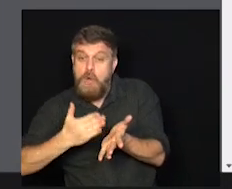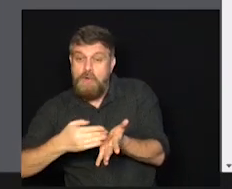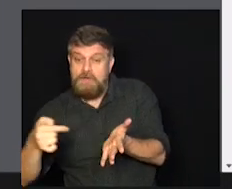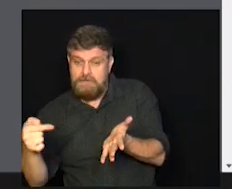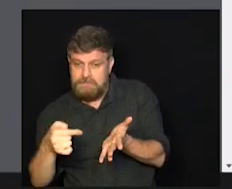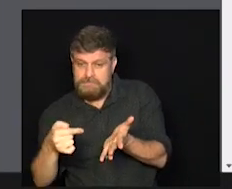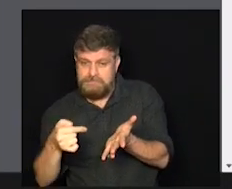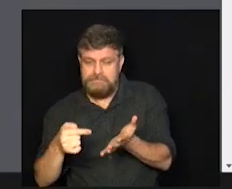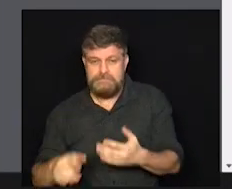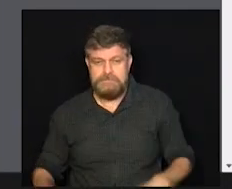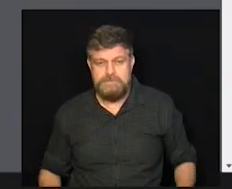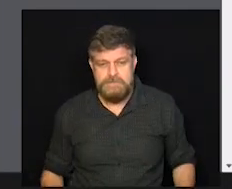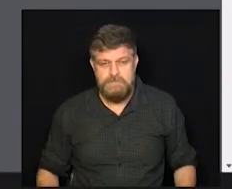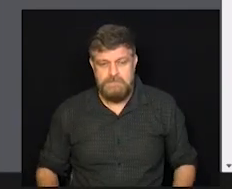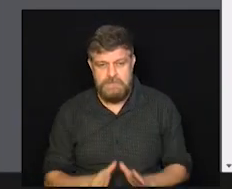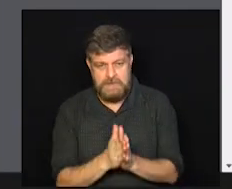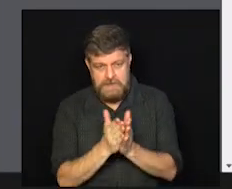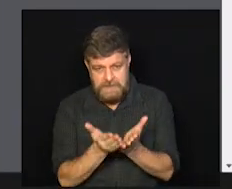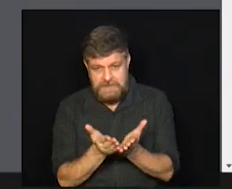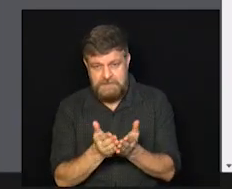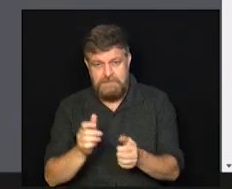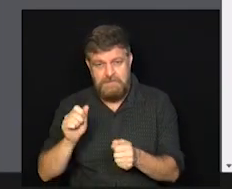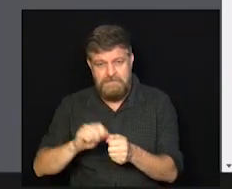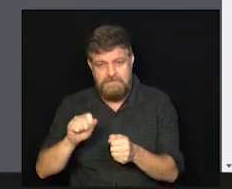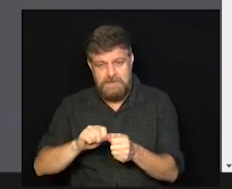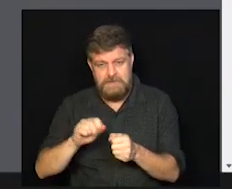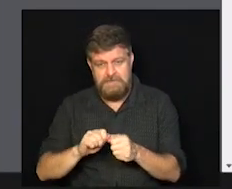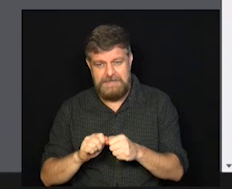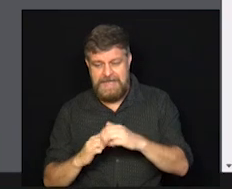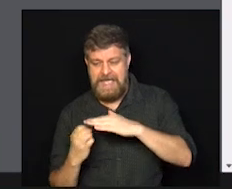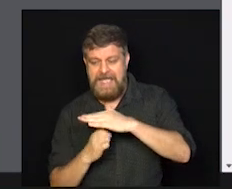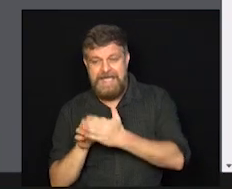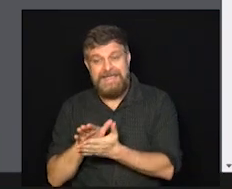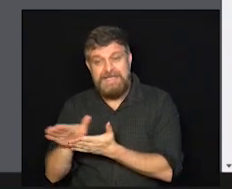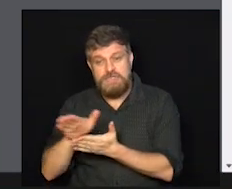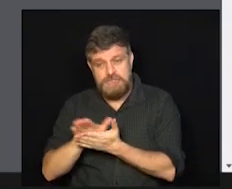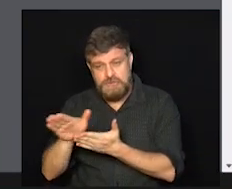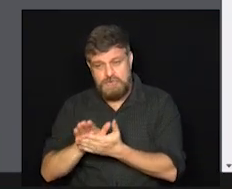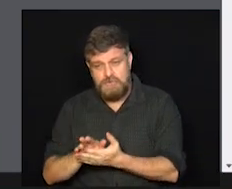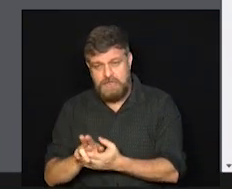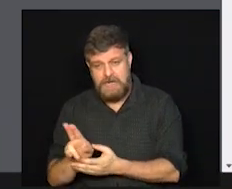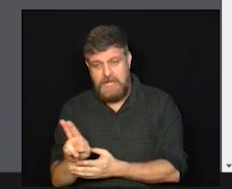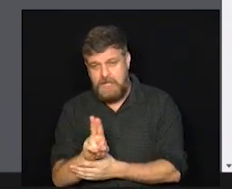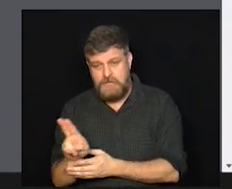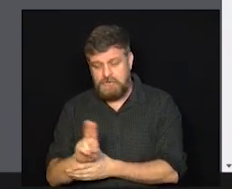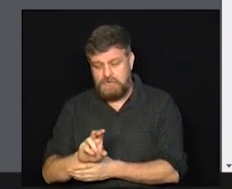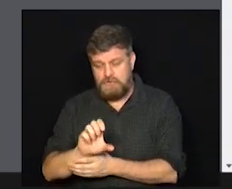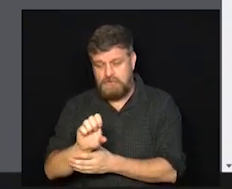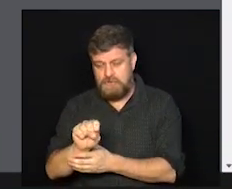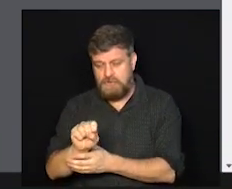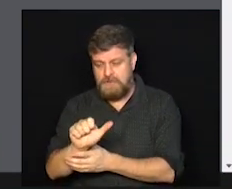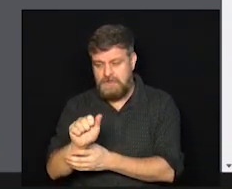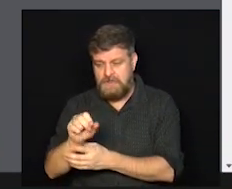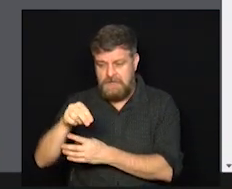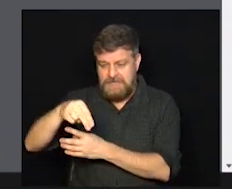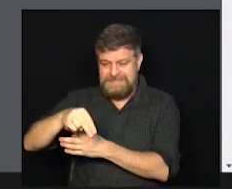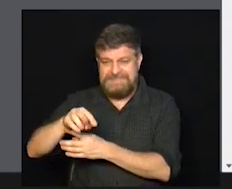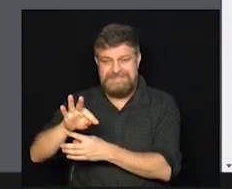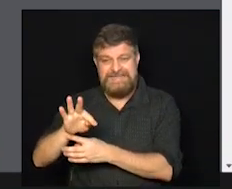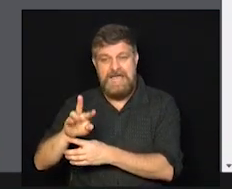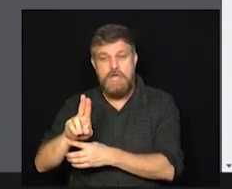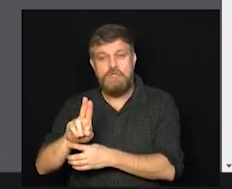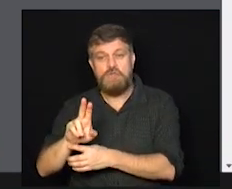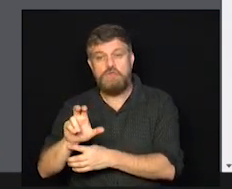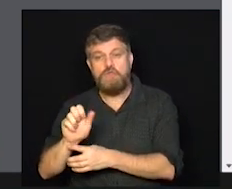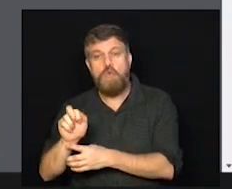foi feito pela editora Santuário e que foi feito o lançamento do seu livro numa tarde de verão,